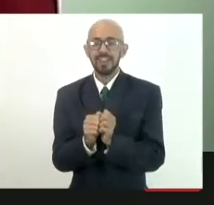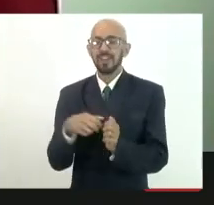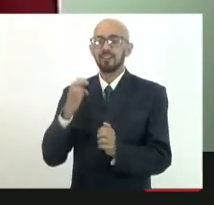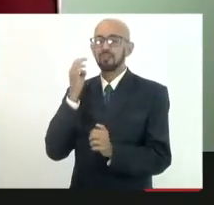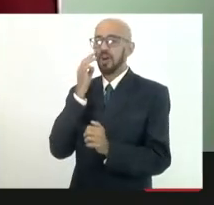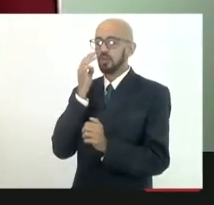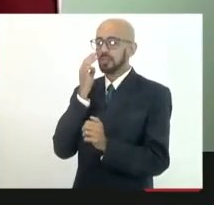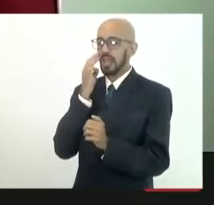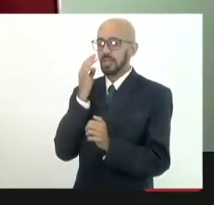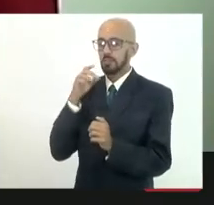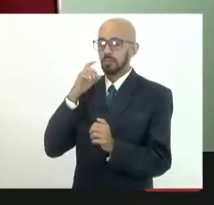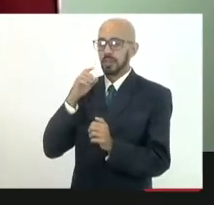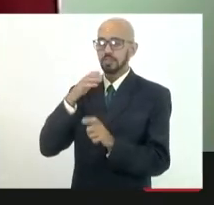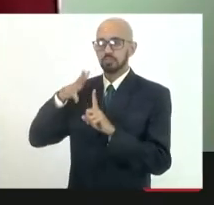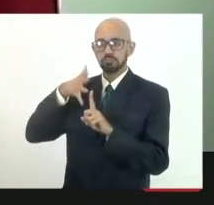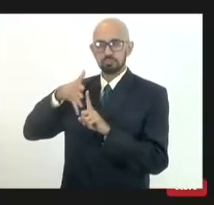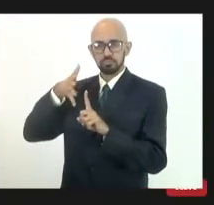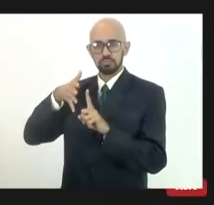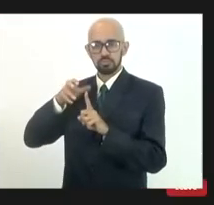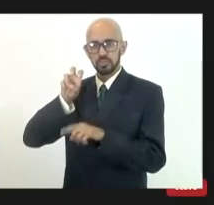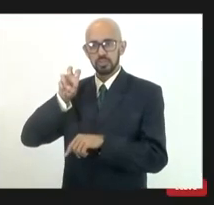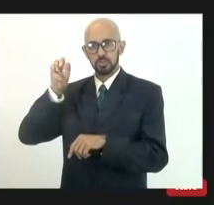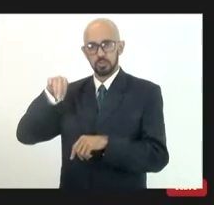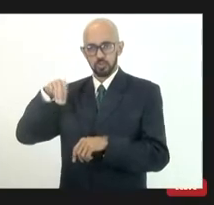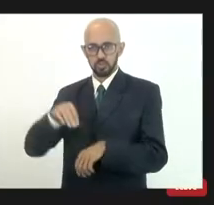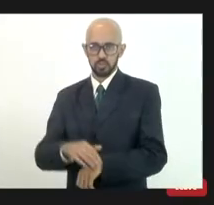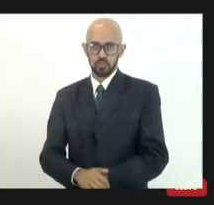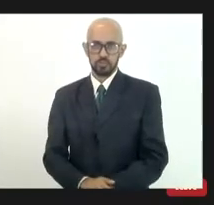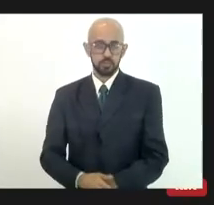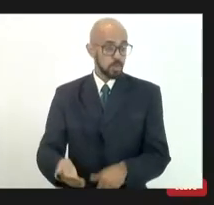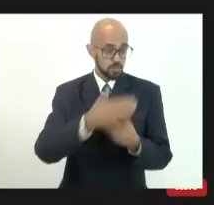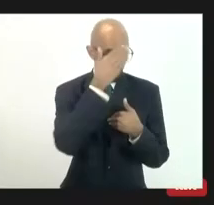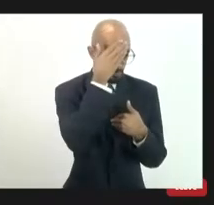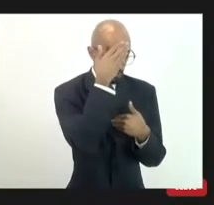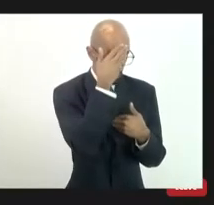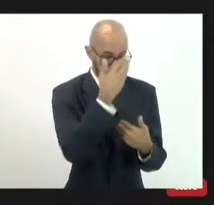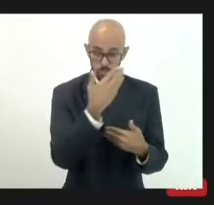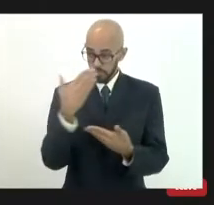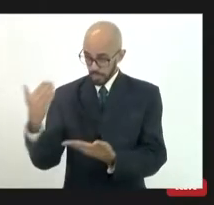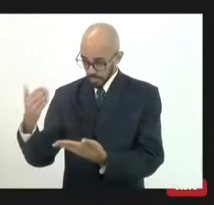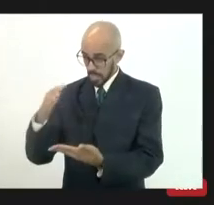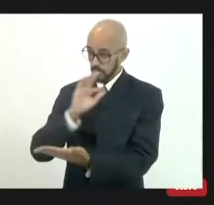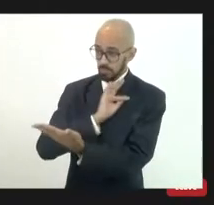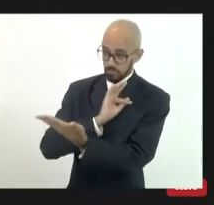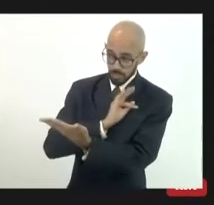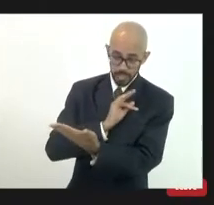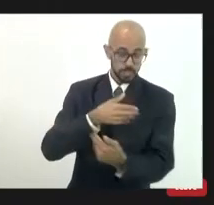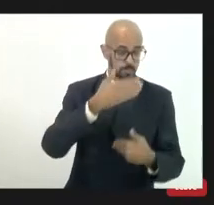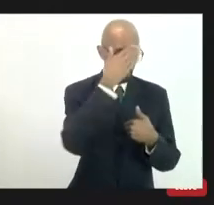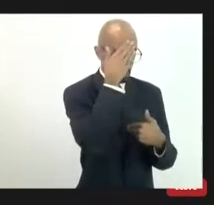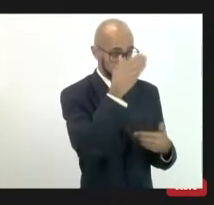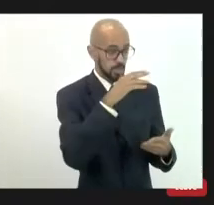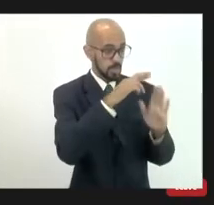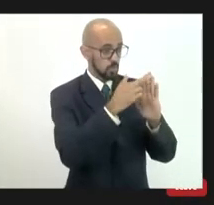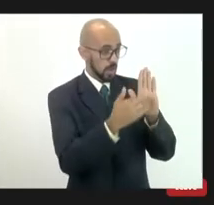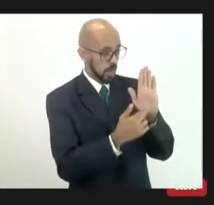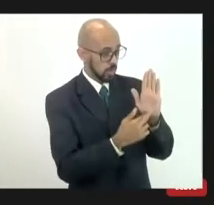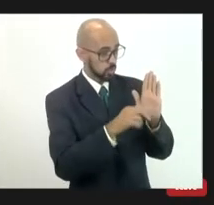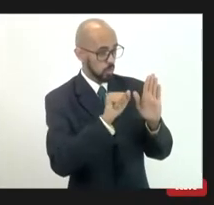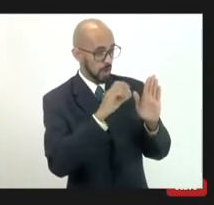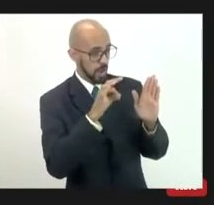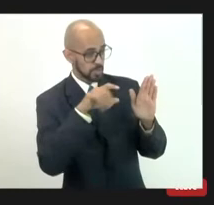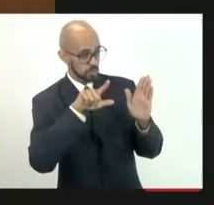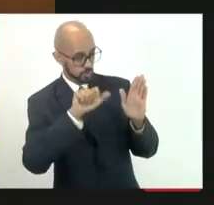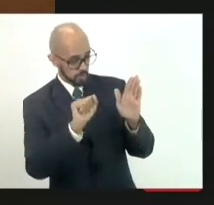suas considerações, 5 minutos. Obrigado, deputada Marta Rocha. Obrigado ao relator, deputado Átila Nunes,